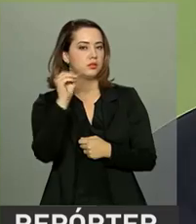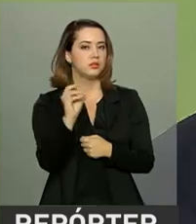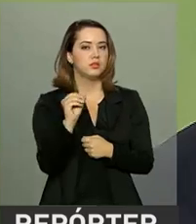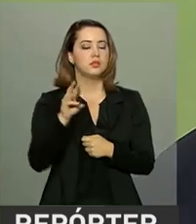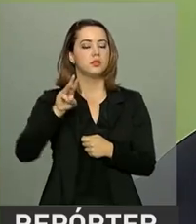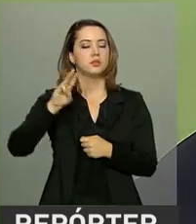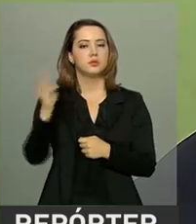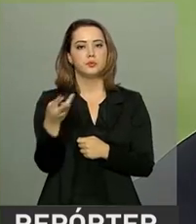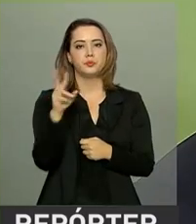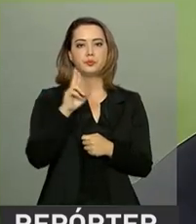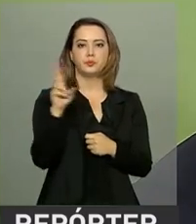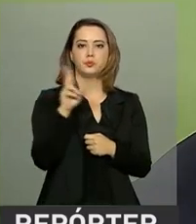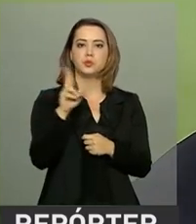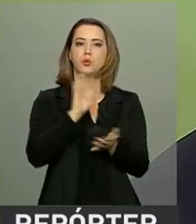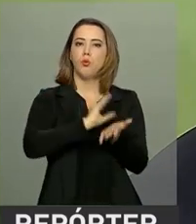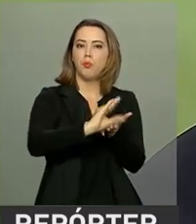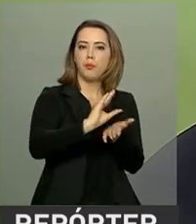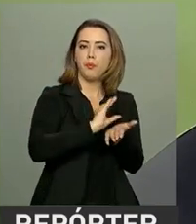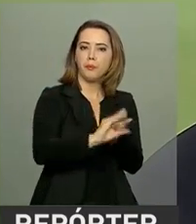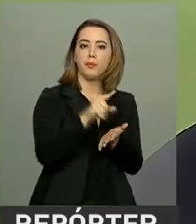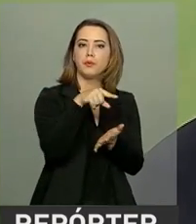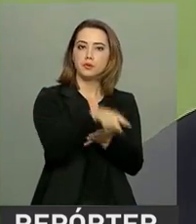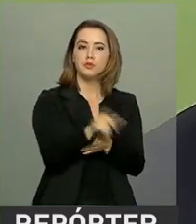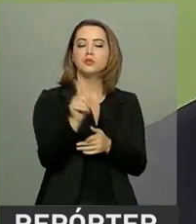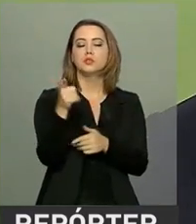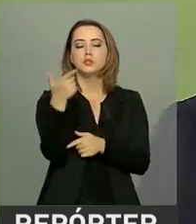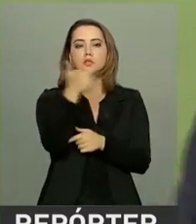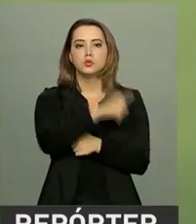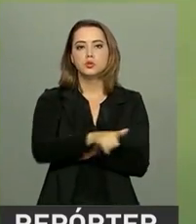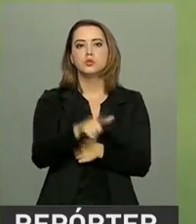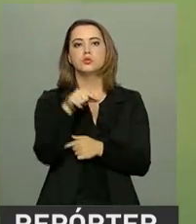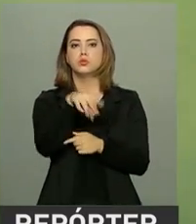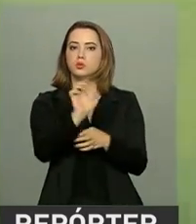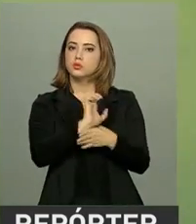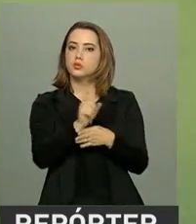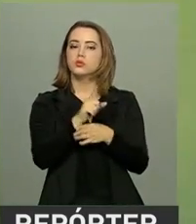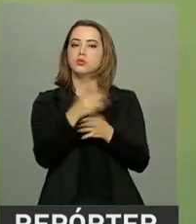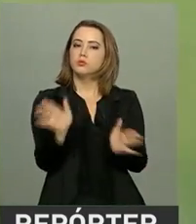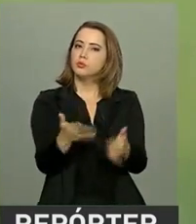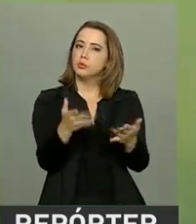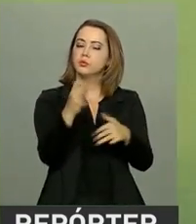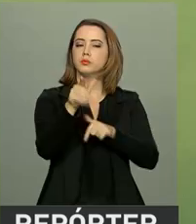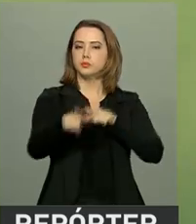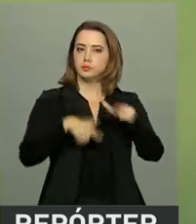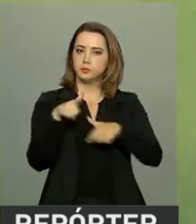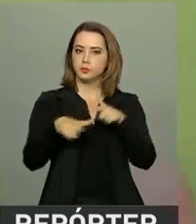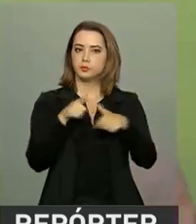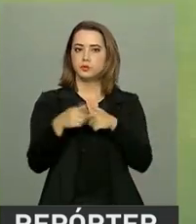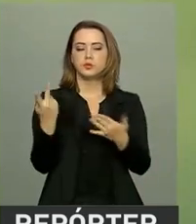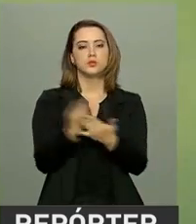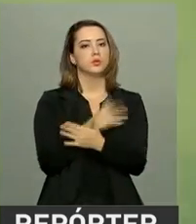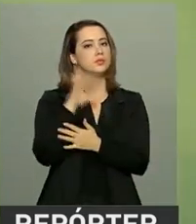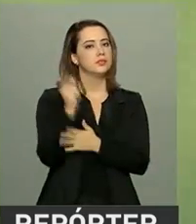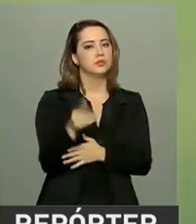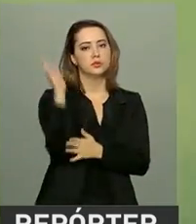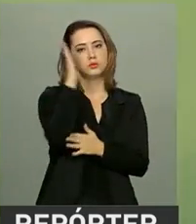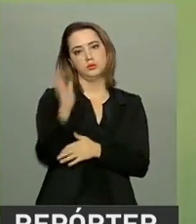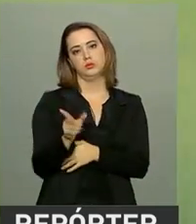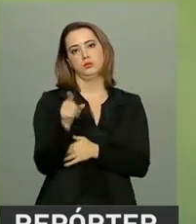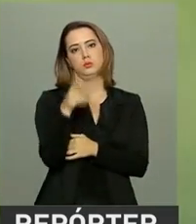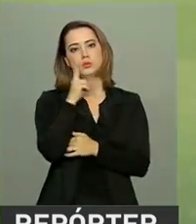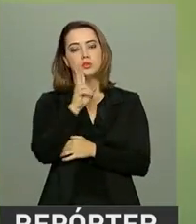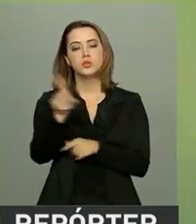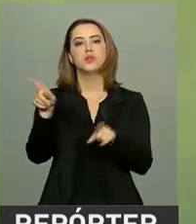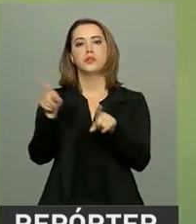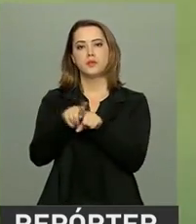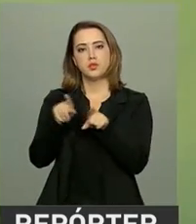de reais que serão reinvestidos no estado portanto eh gerando emprego Isto vai acontecer em todo o país vejam também a